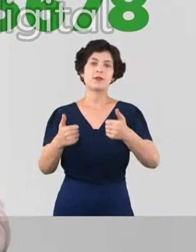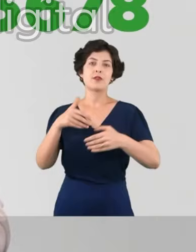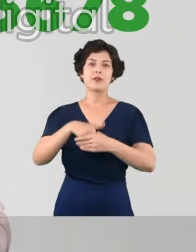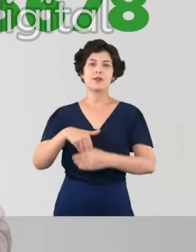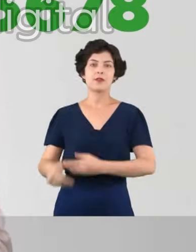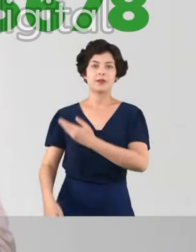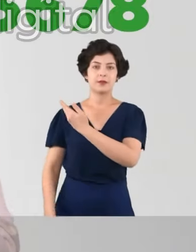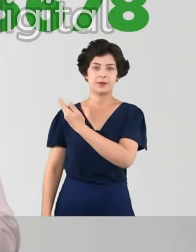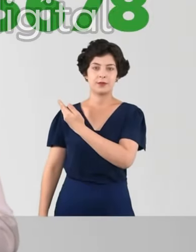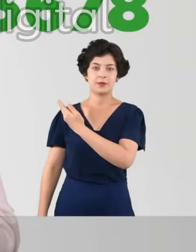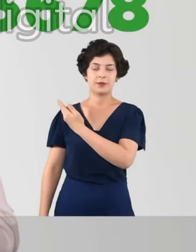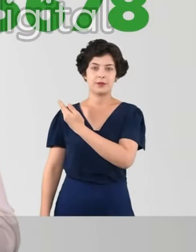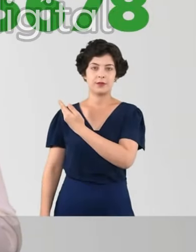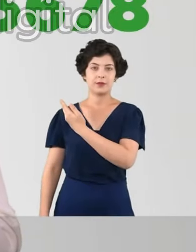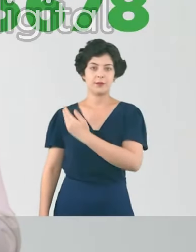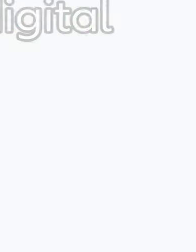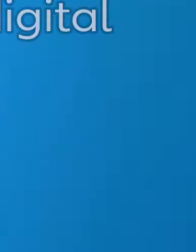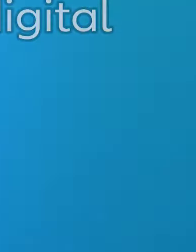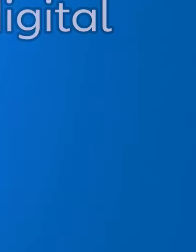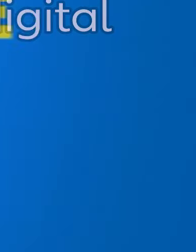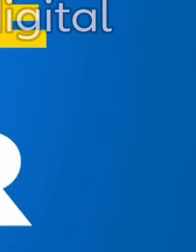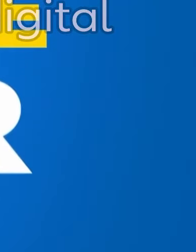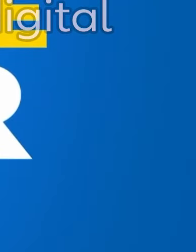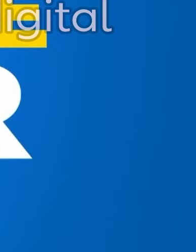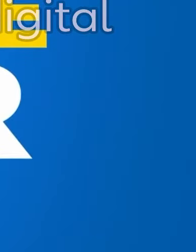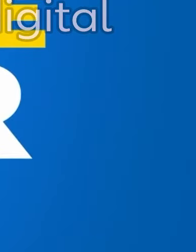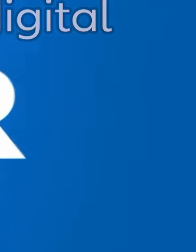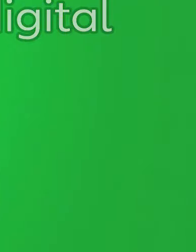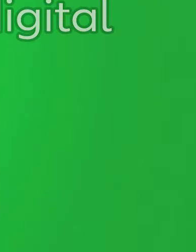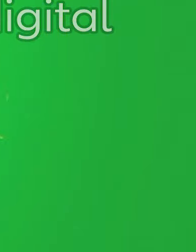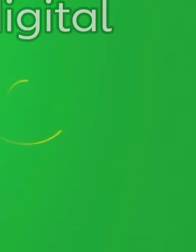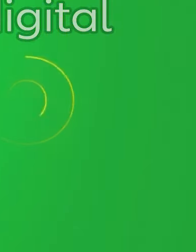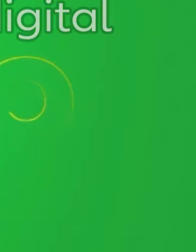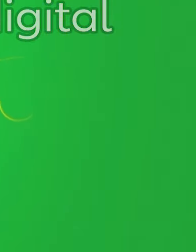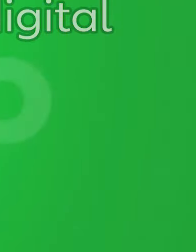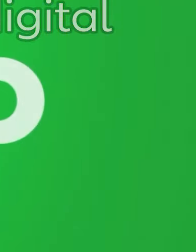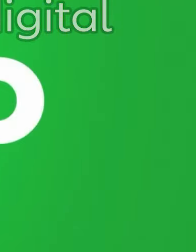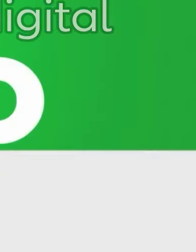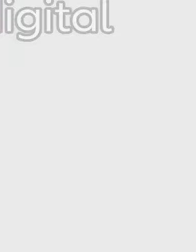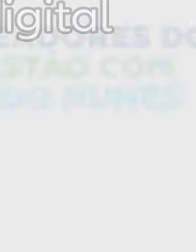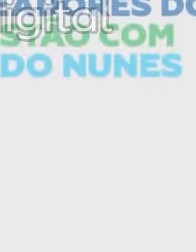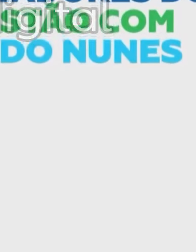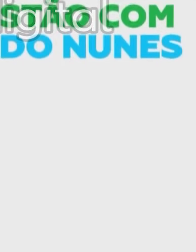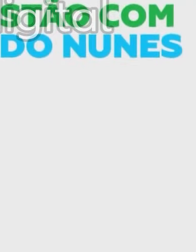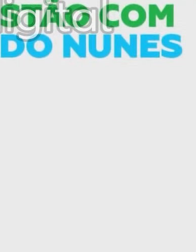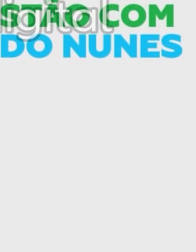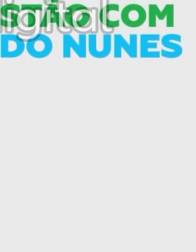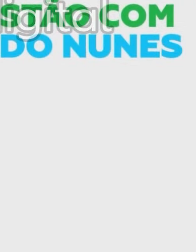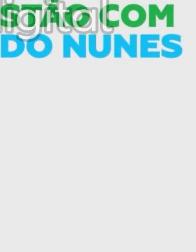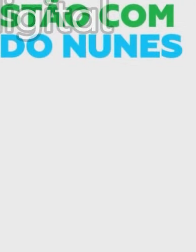Márcia Valéria, 25-678. Isso não pode parar. Isso é caminho seguro.